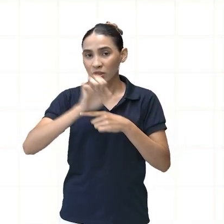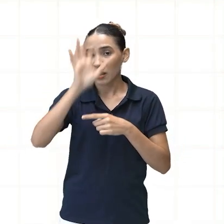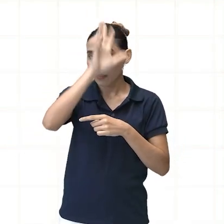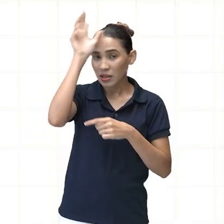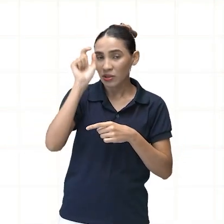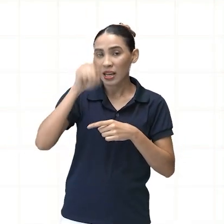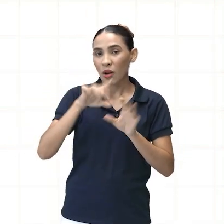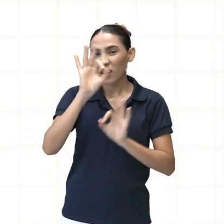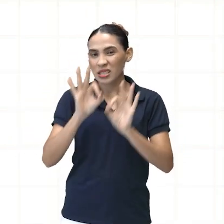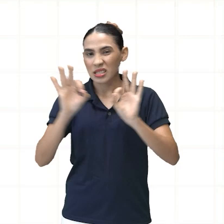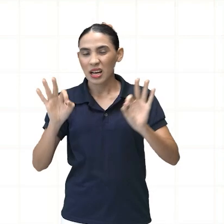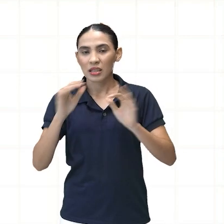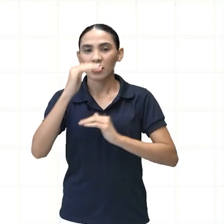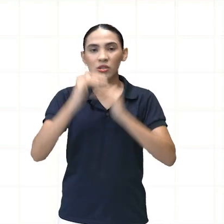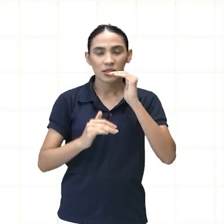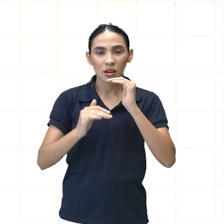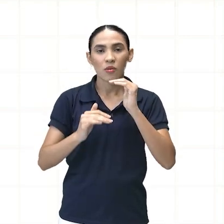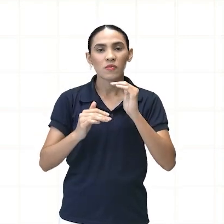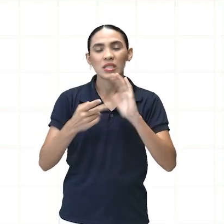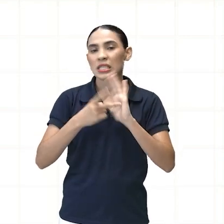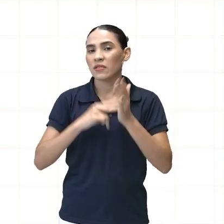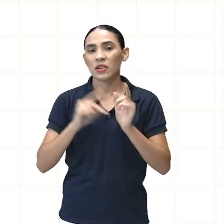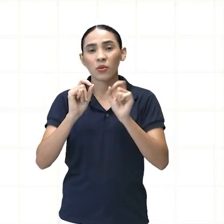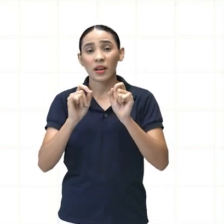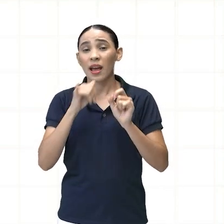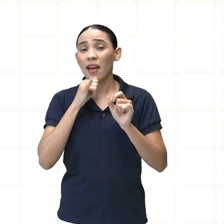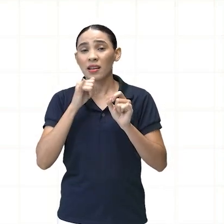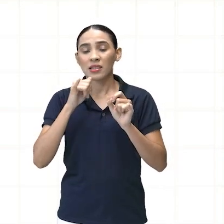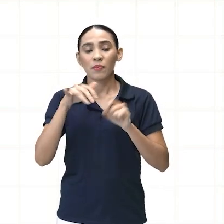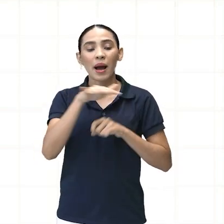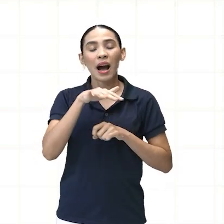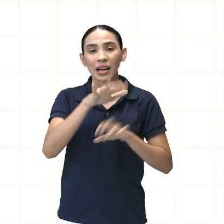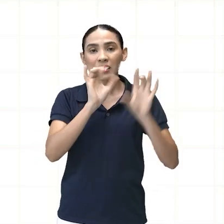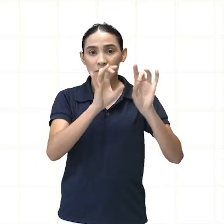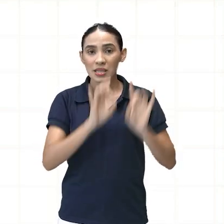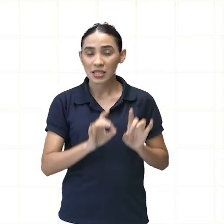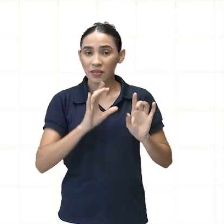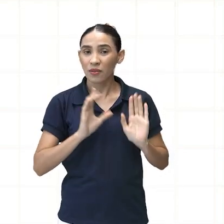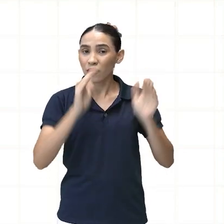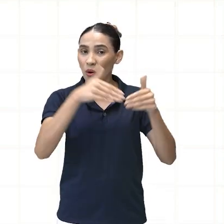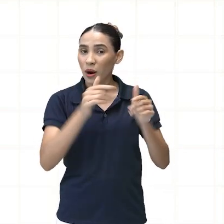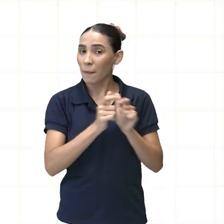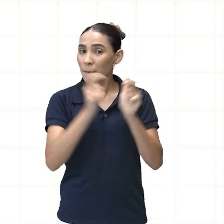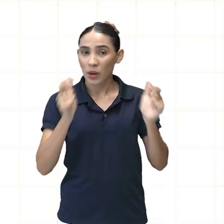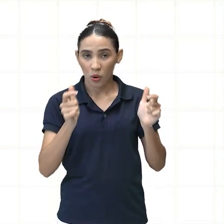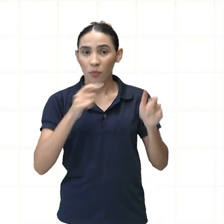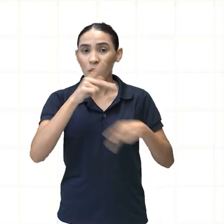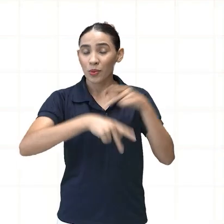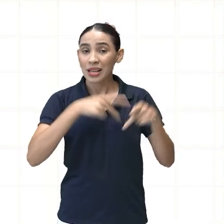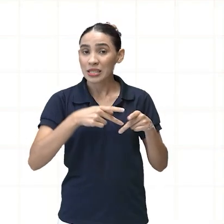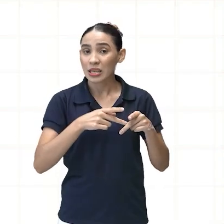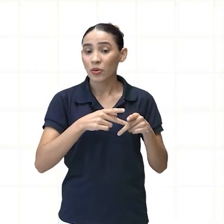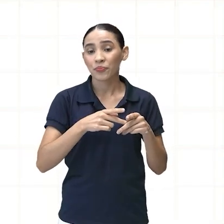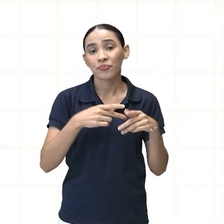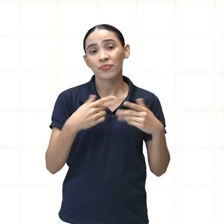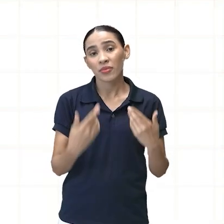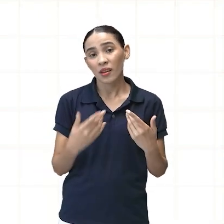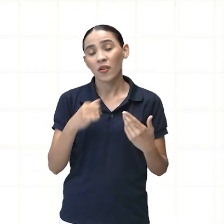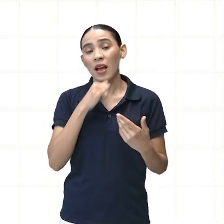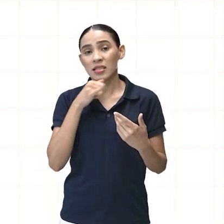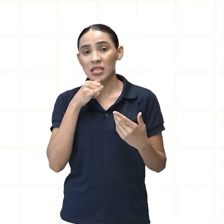é distribuída de forma desigual, é que uma região específica concentra mais população. E no caso